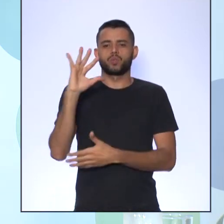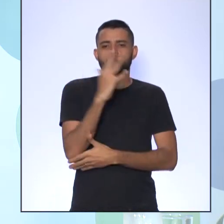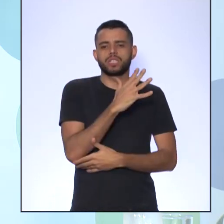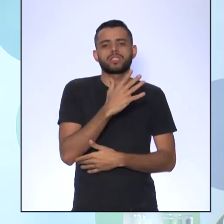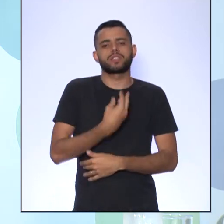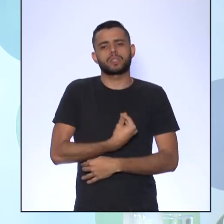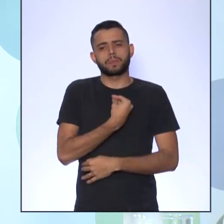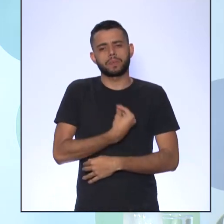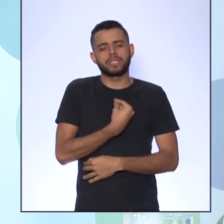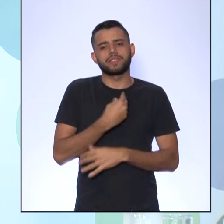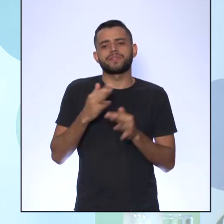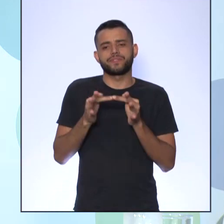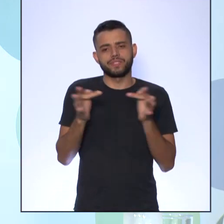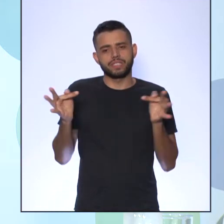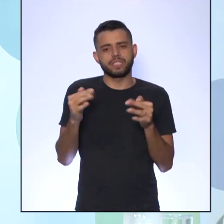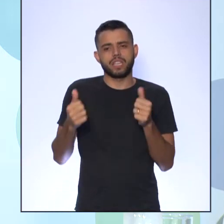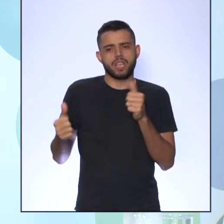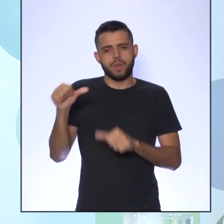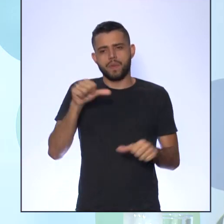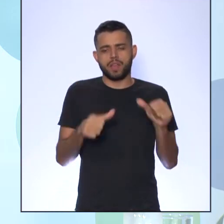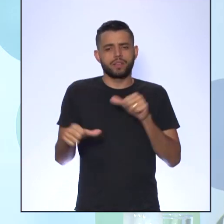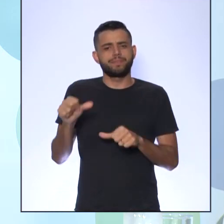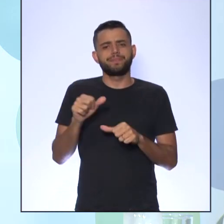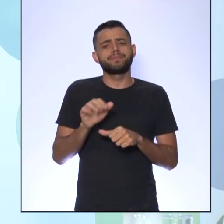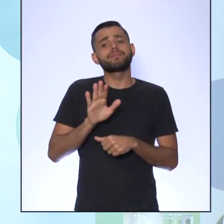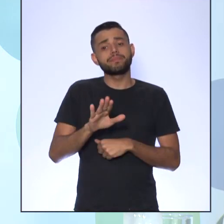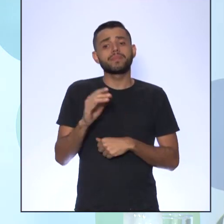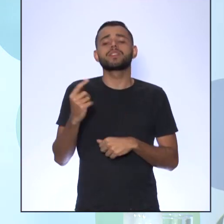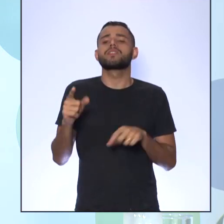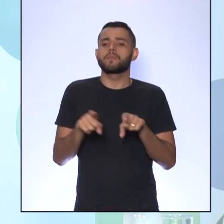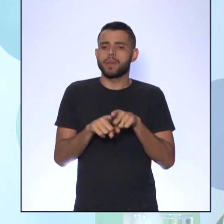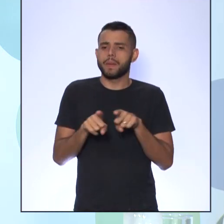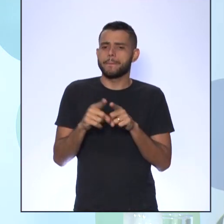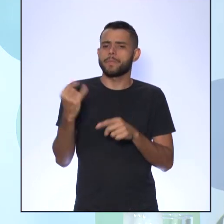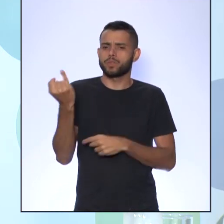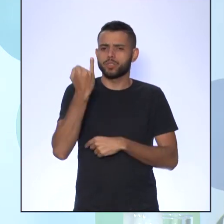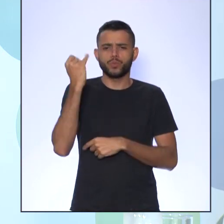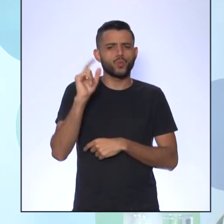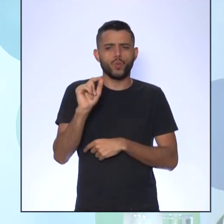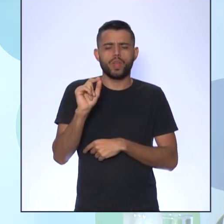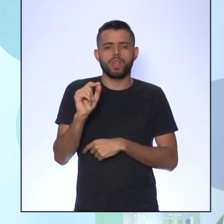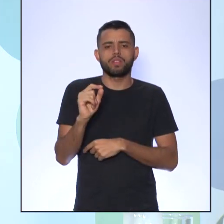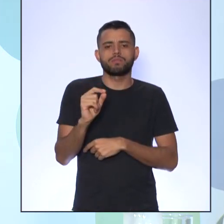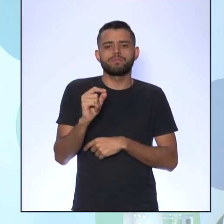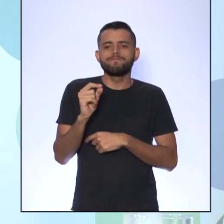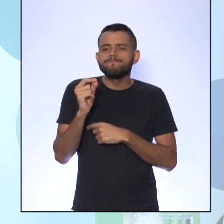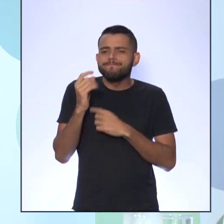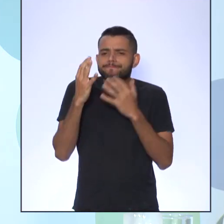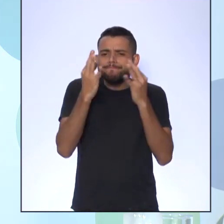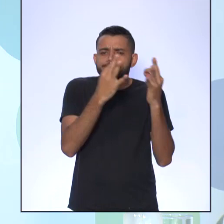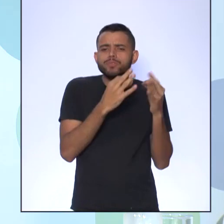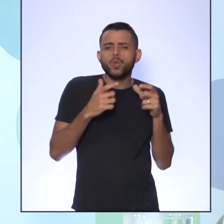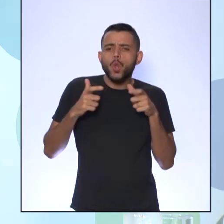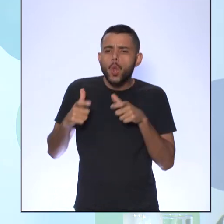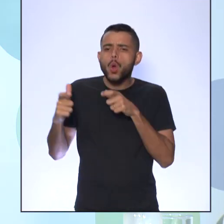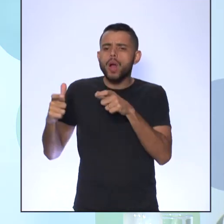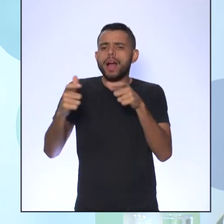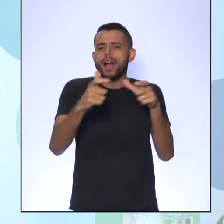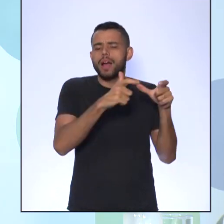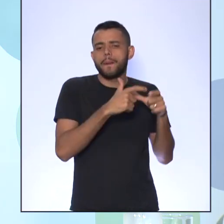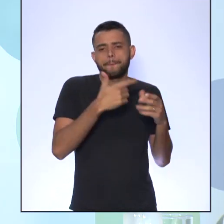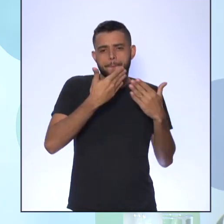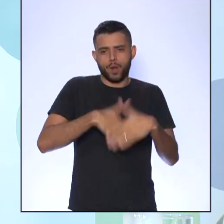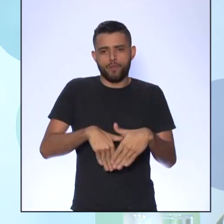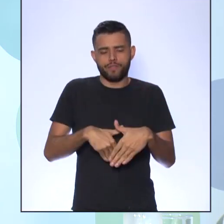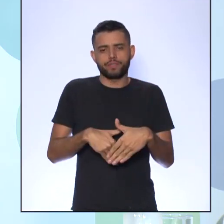biologia, física e química. É muito importante também que os estudantes se atentem aos locais de prova. Os locais de prova